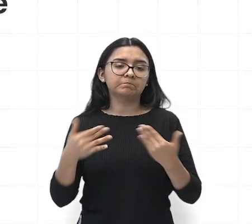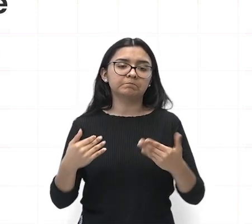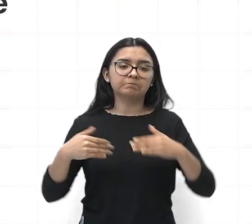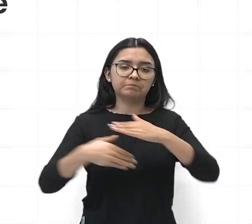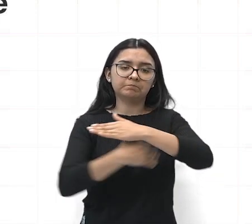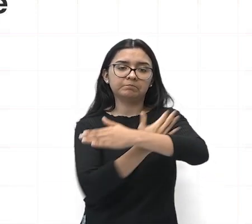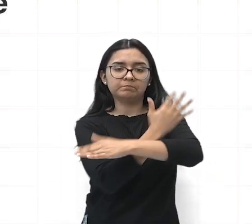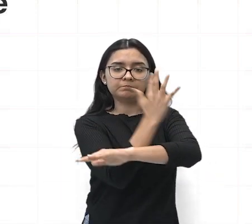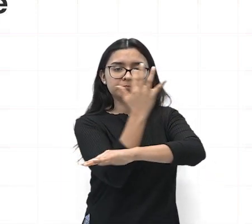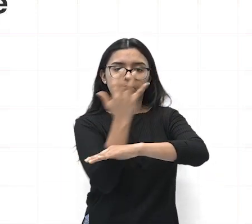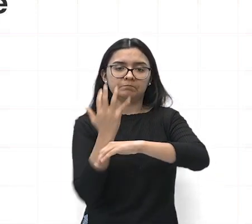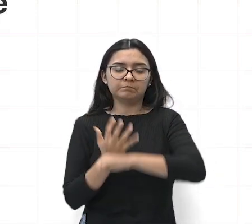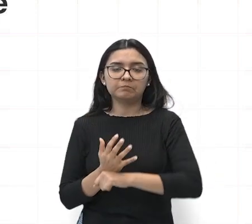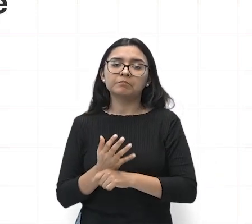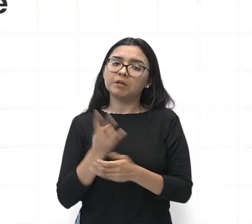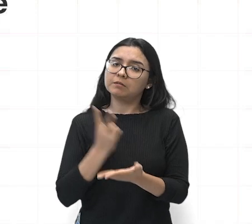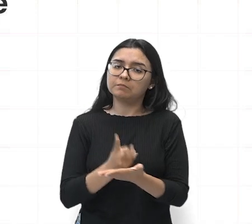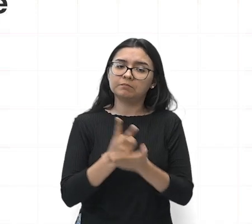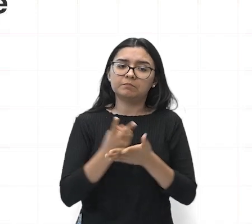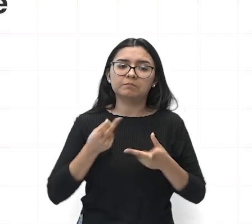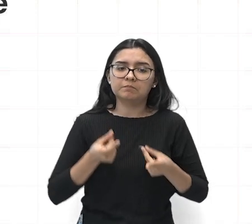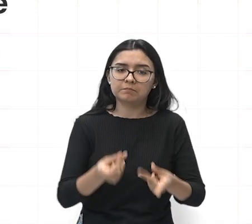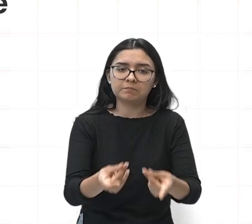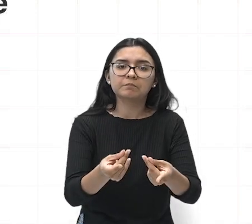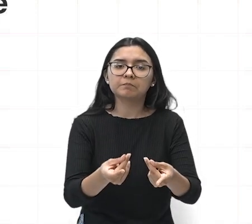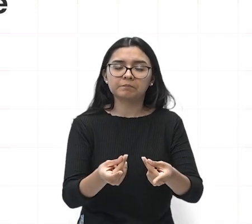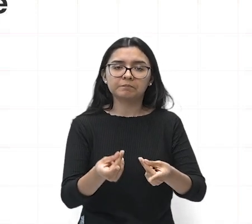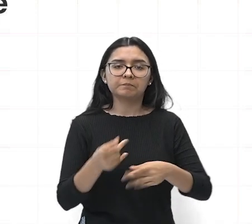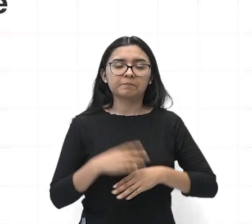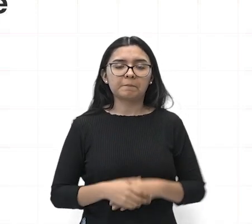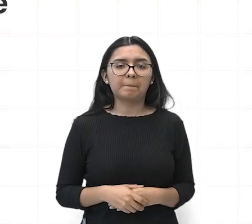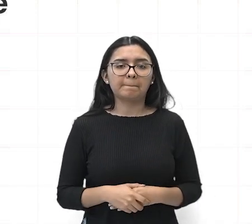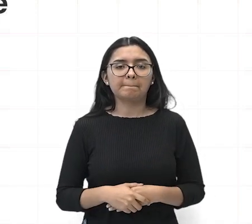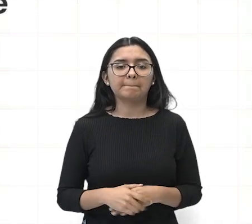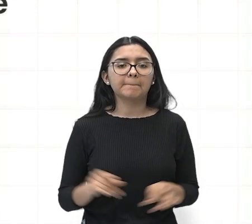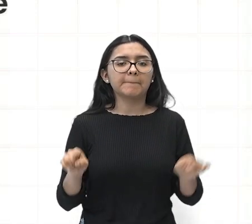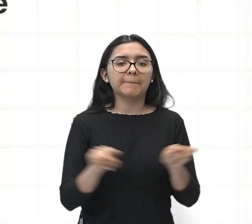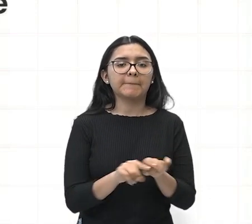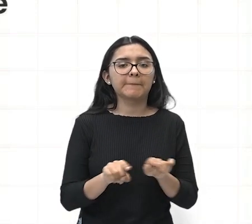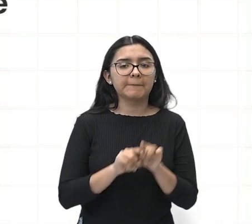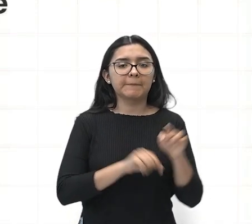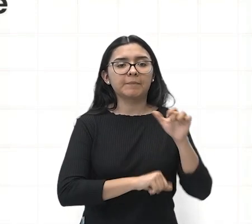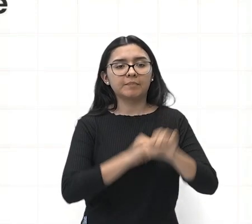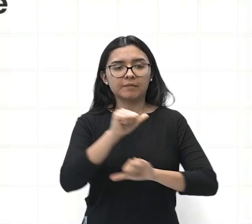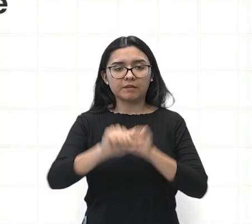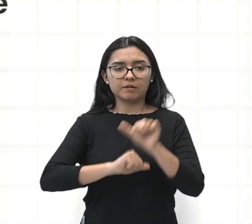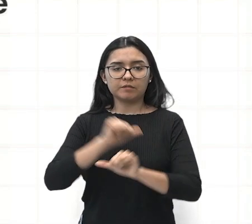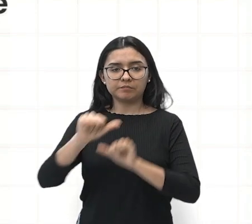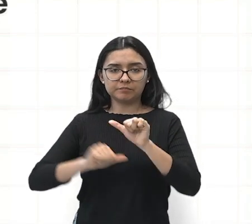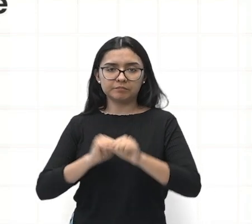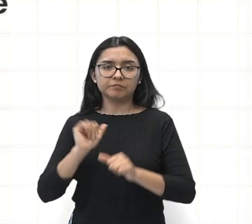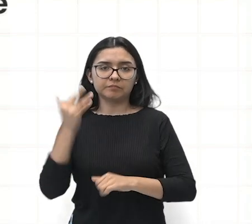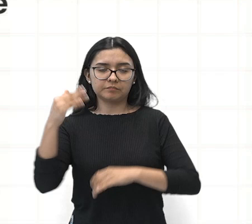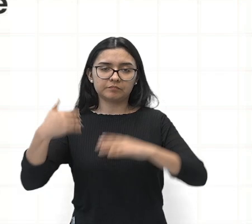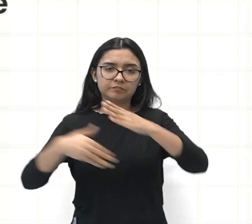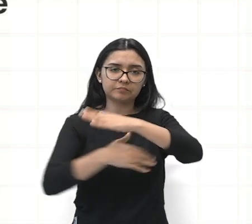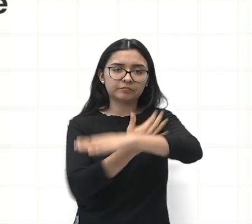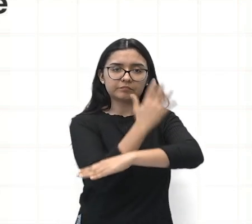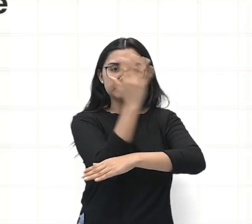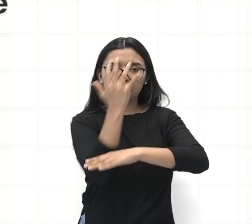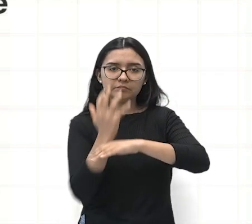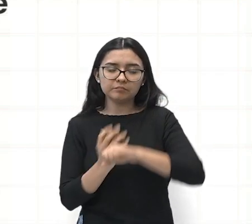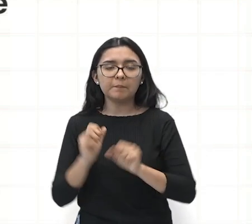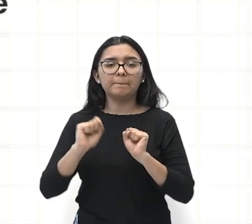aquele espaço continuar existindo da forma com a qual ele existe e que as mudanças que ocorram neles possam